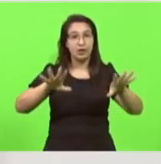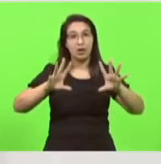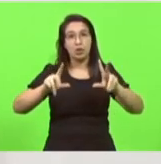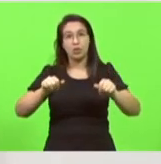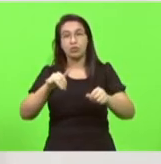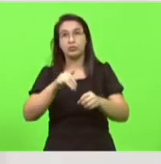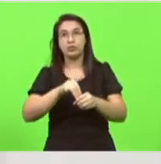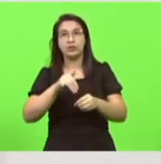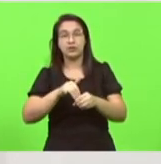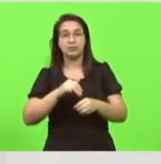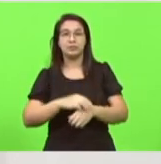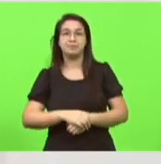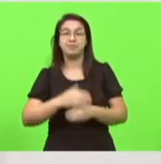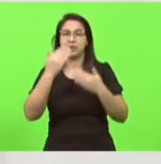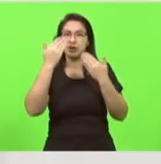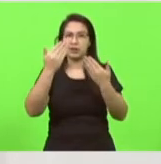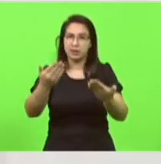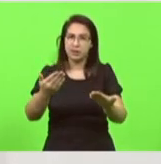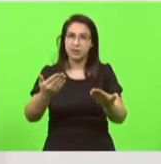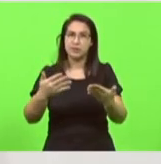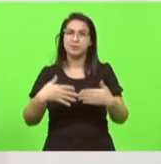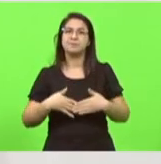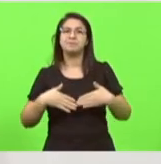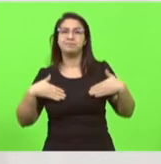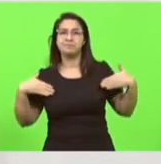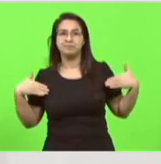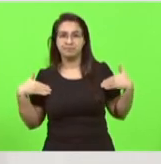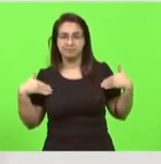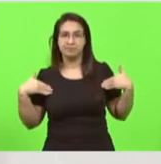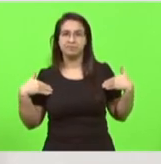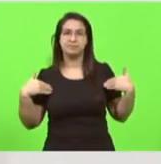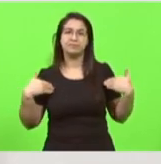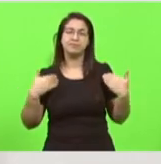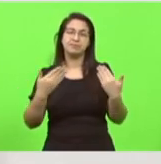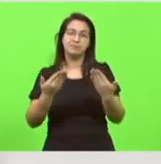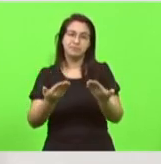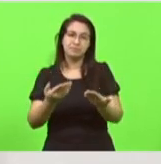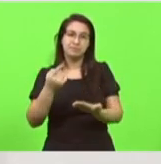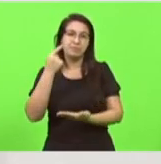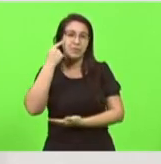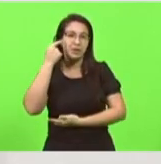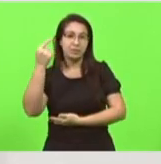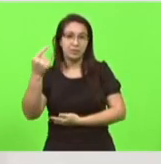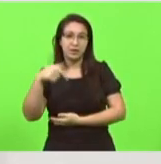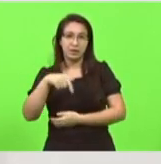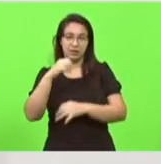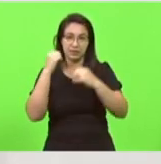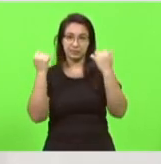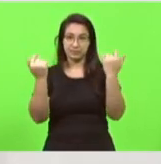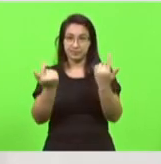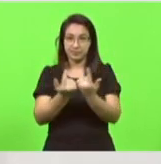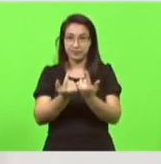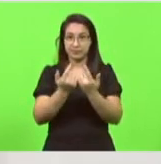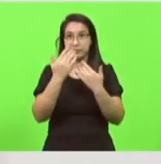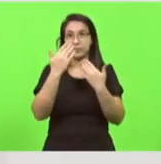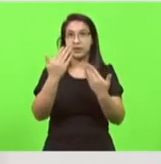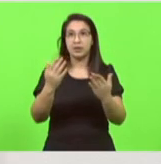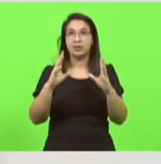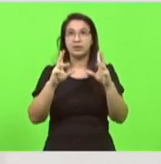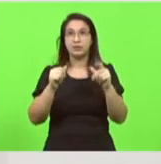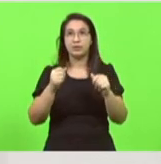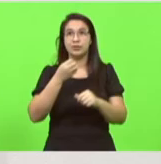mais uma vez essa homenagem, agradeço muito essa lembrança da Assembleia Legislativa, e muito obrigado a todos e tenham um bom